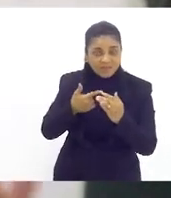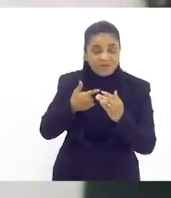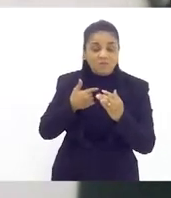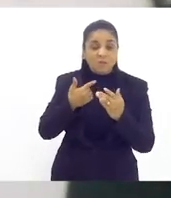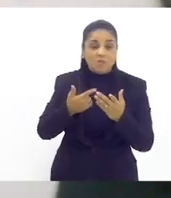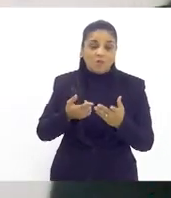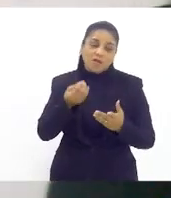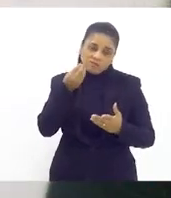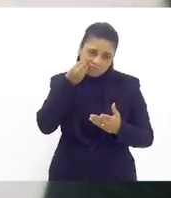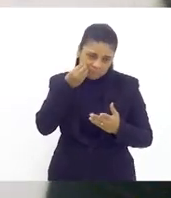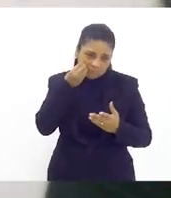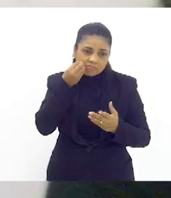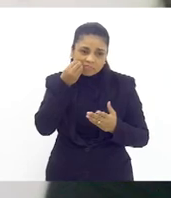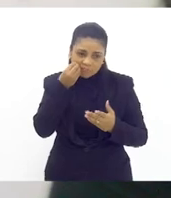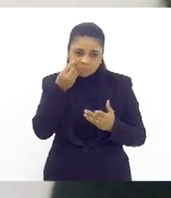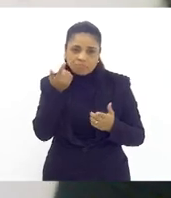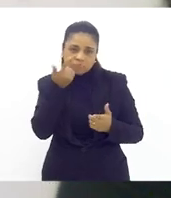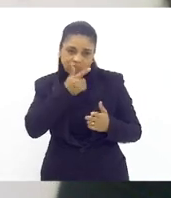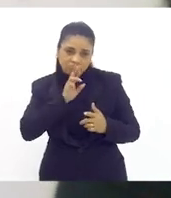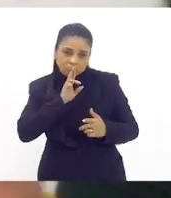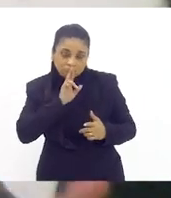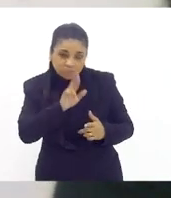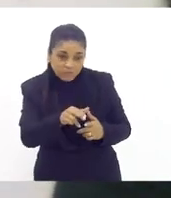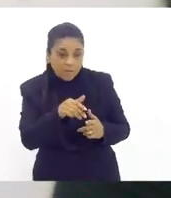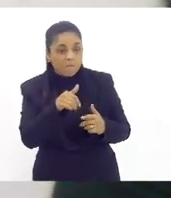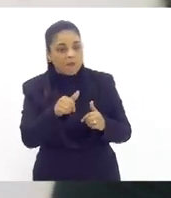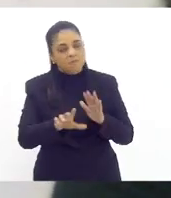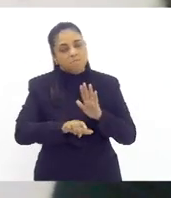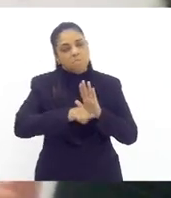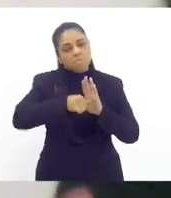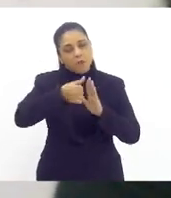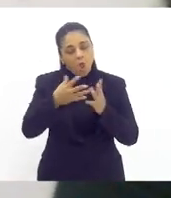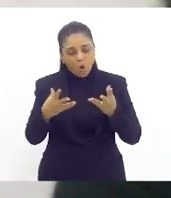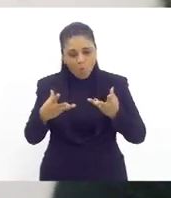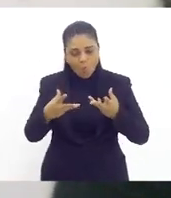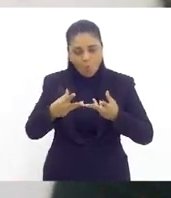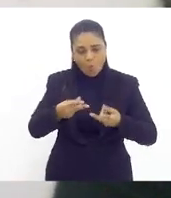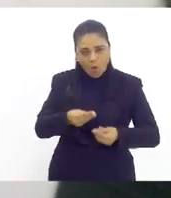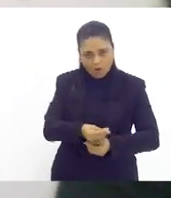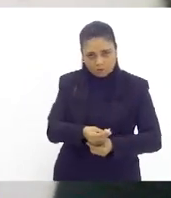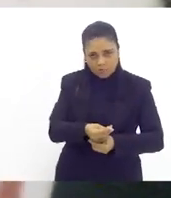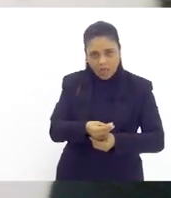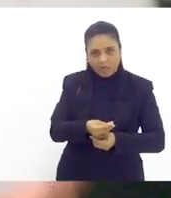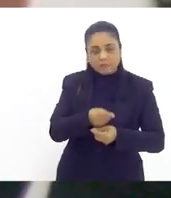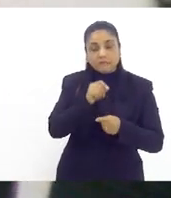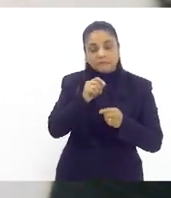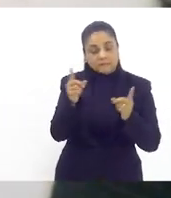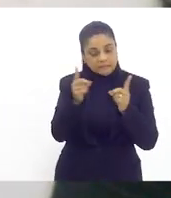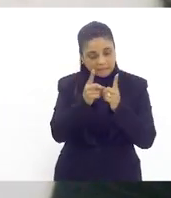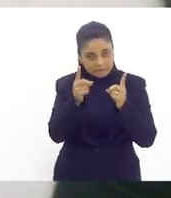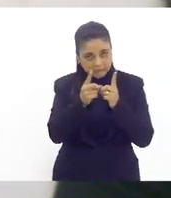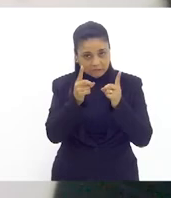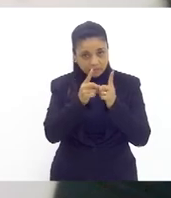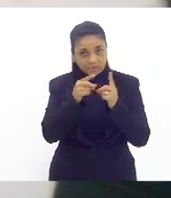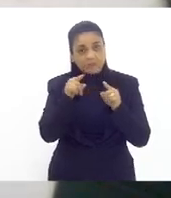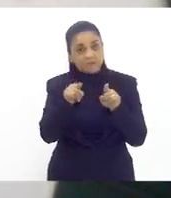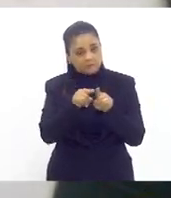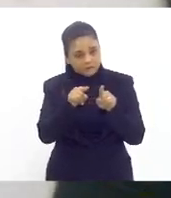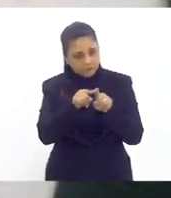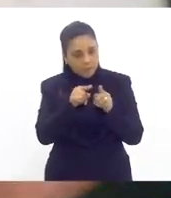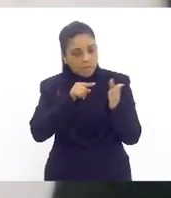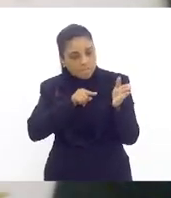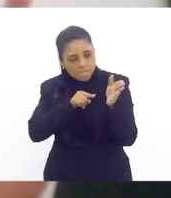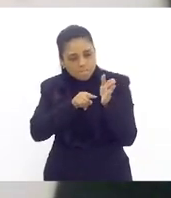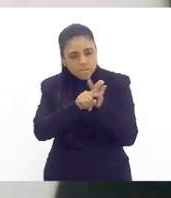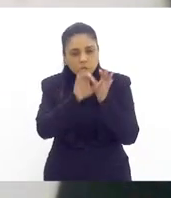vai tentar dar conta mas seria mais qualificado esse atendimento se a demanda viesse também se possível